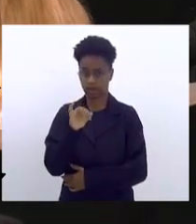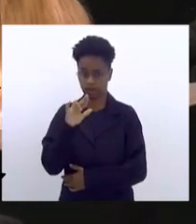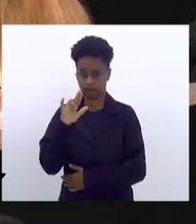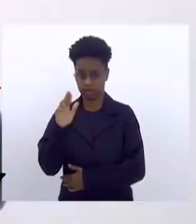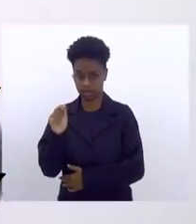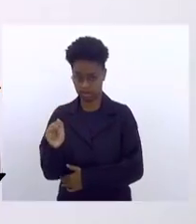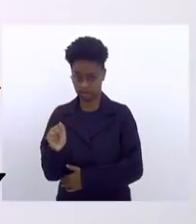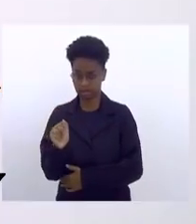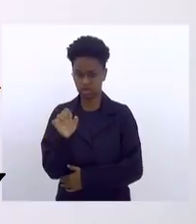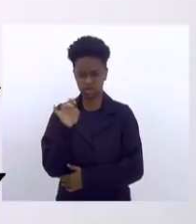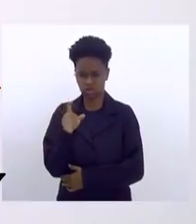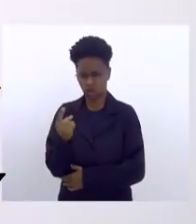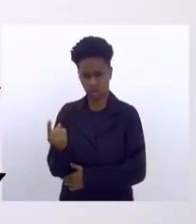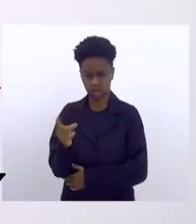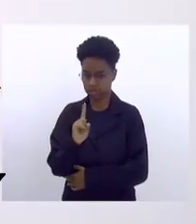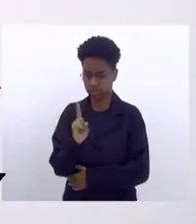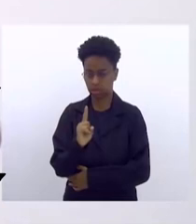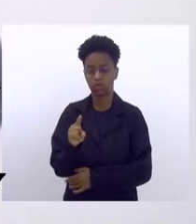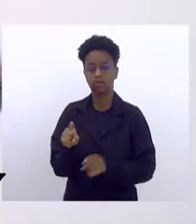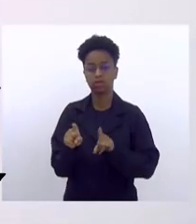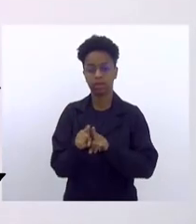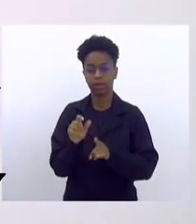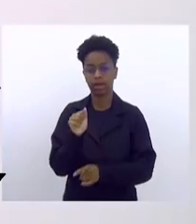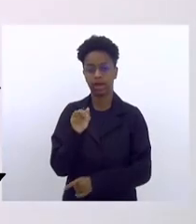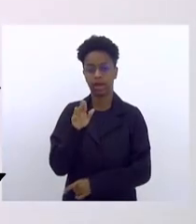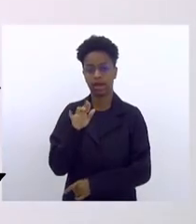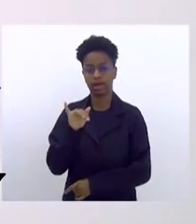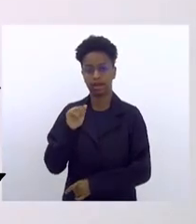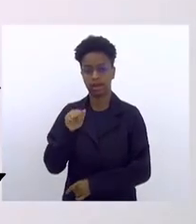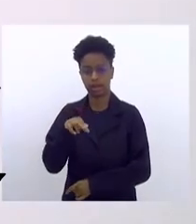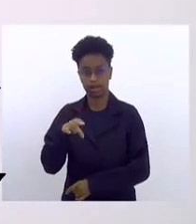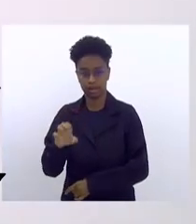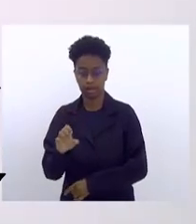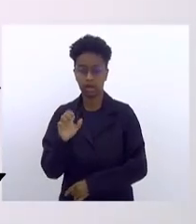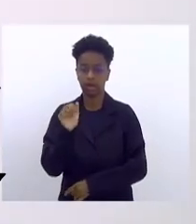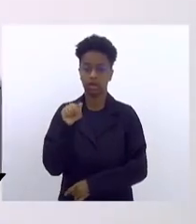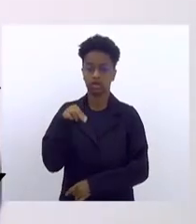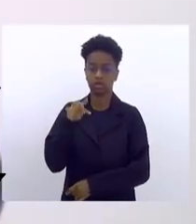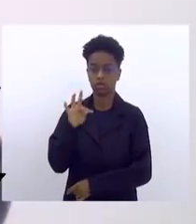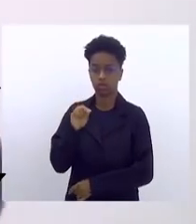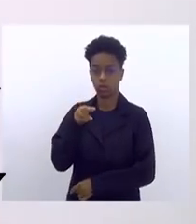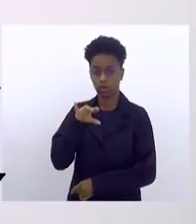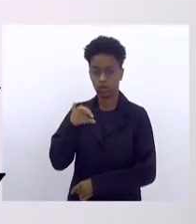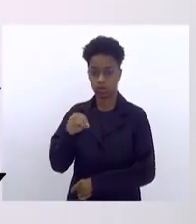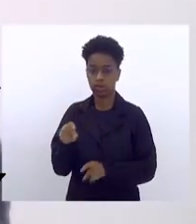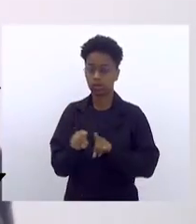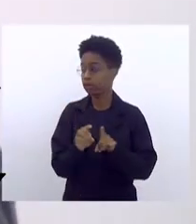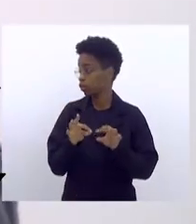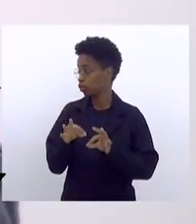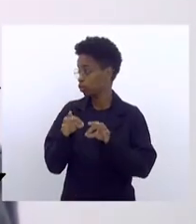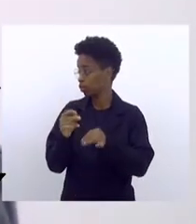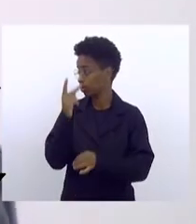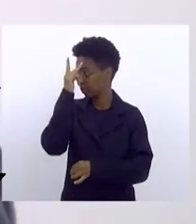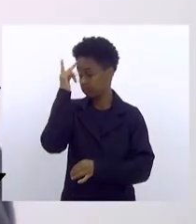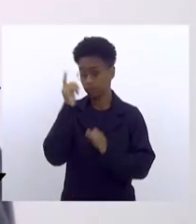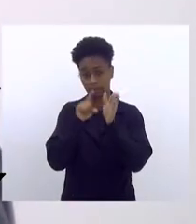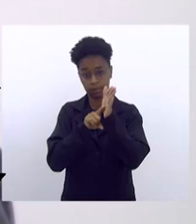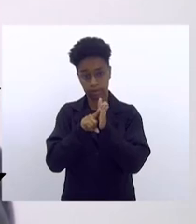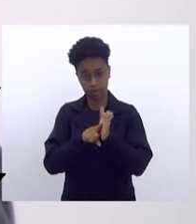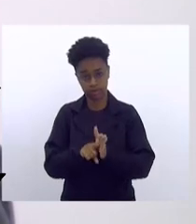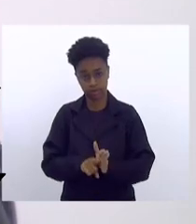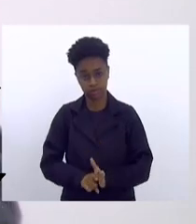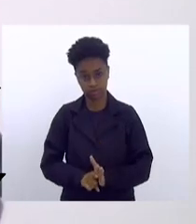não só ela como a Ariane Paiva o Antônio e todos esses pesquisadores que deram